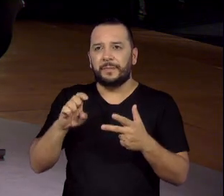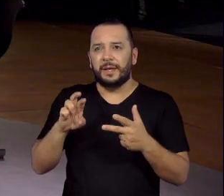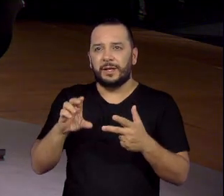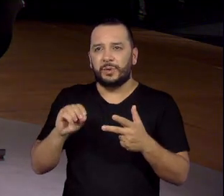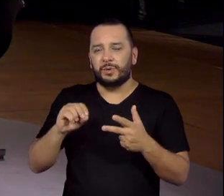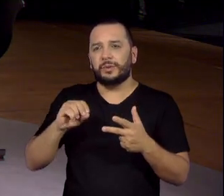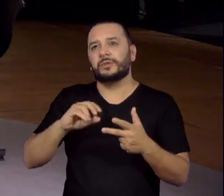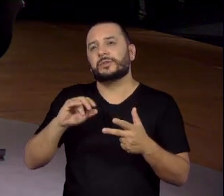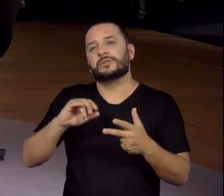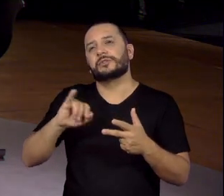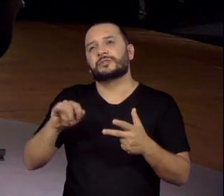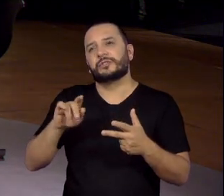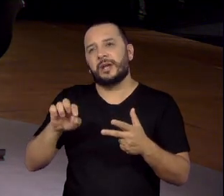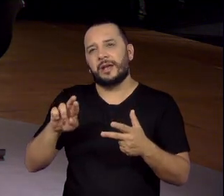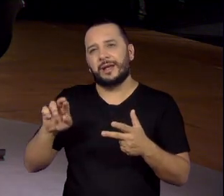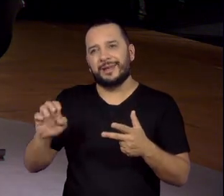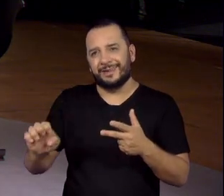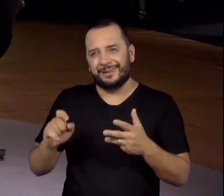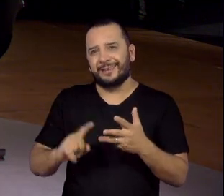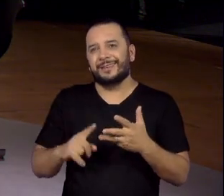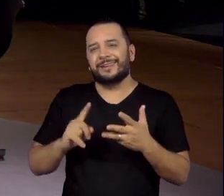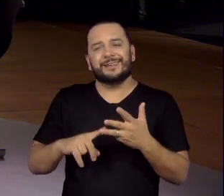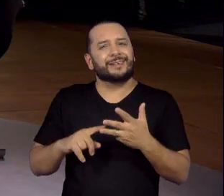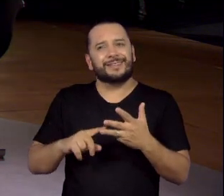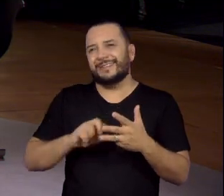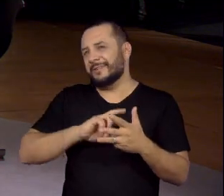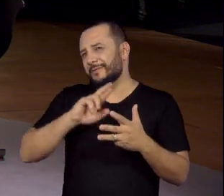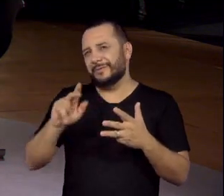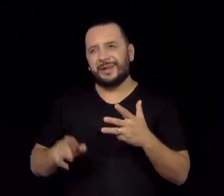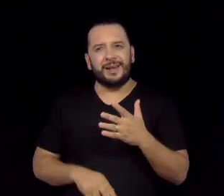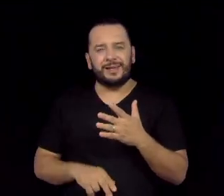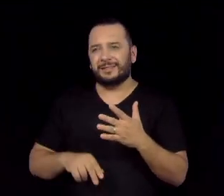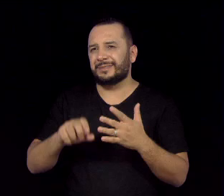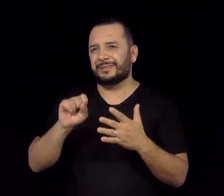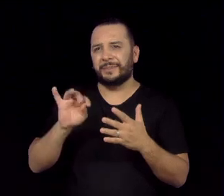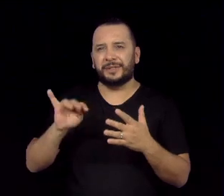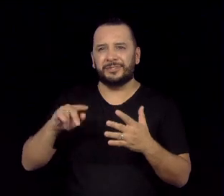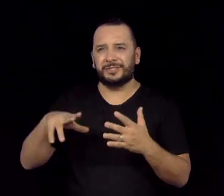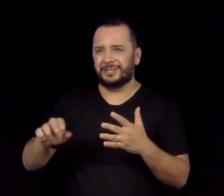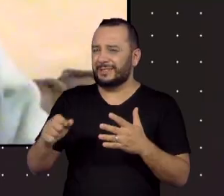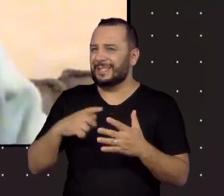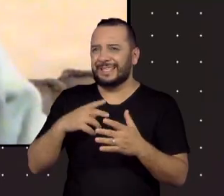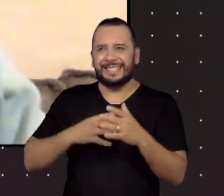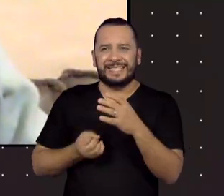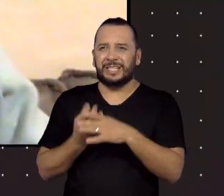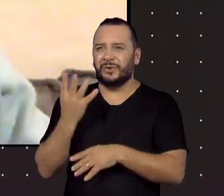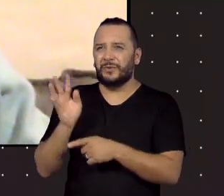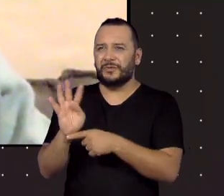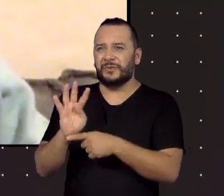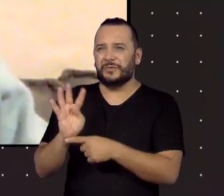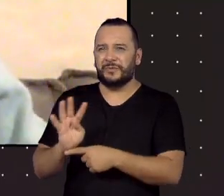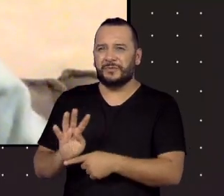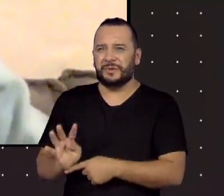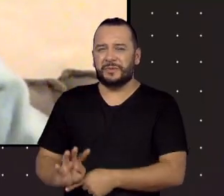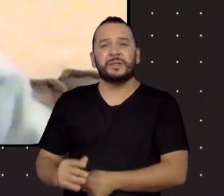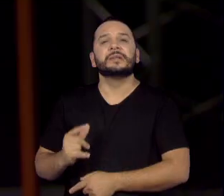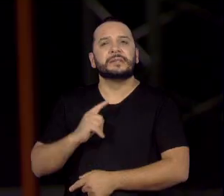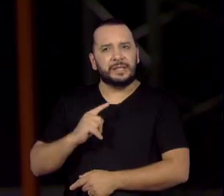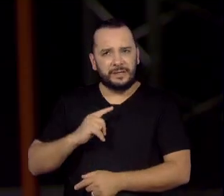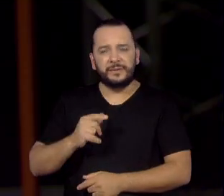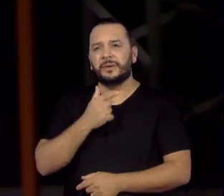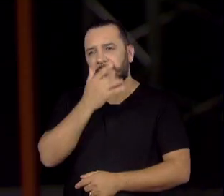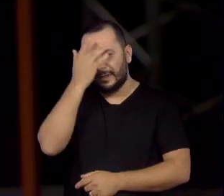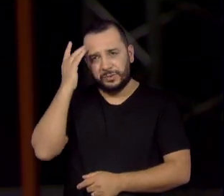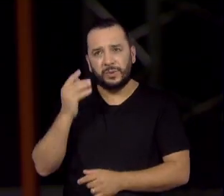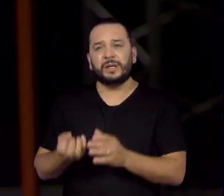foi o momento de Sabatini, Amidei, dois grandes roteiristas, etc.